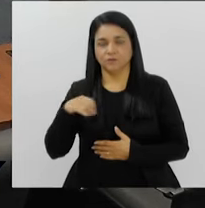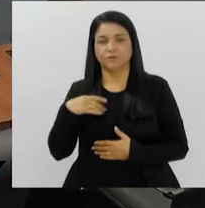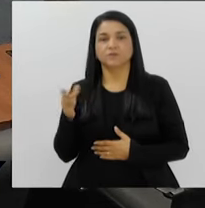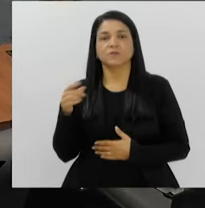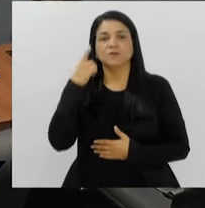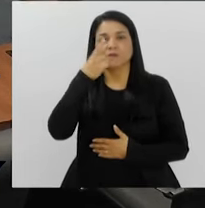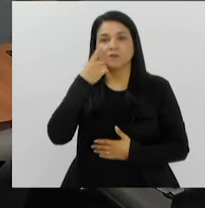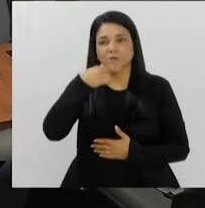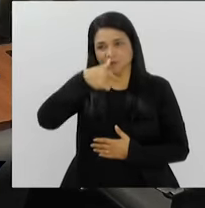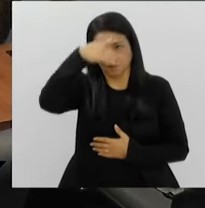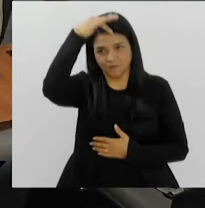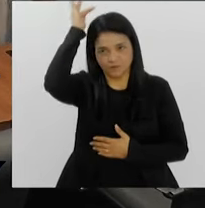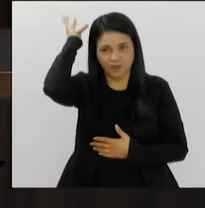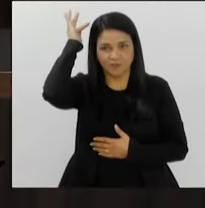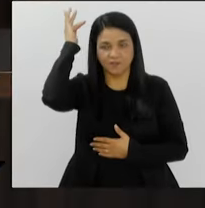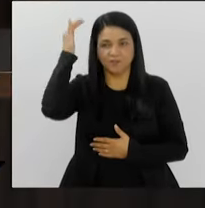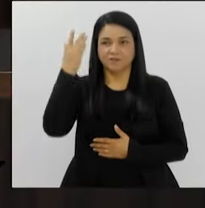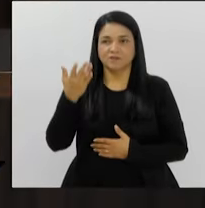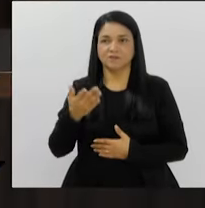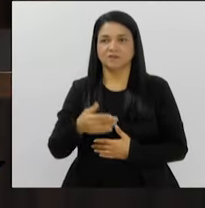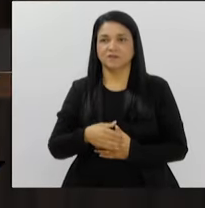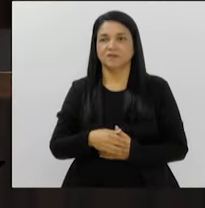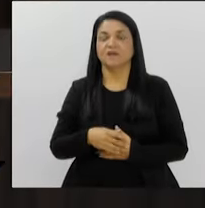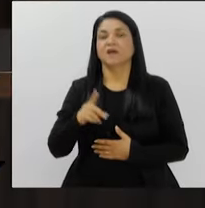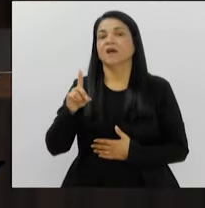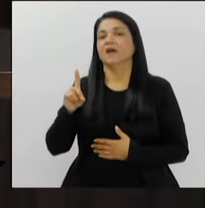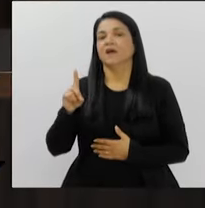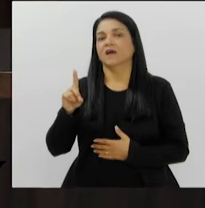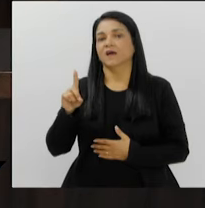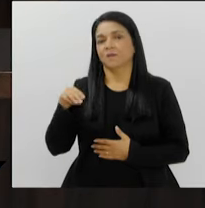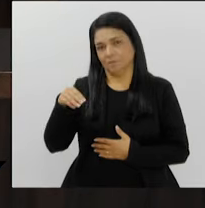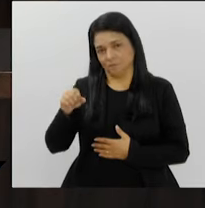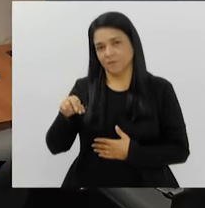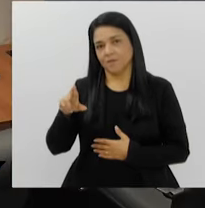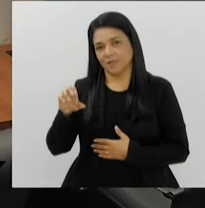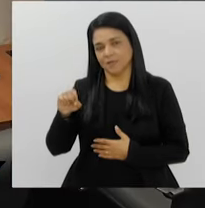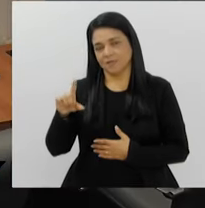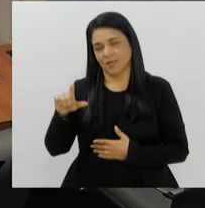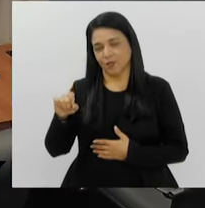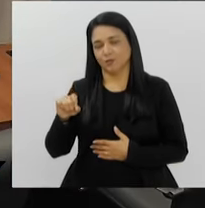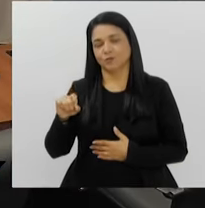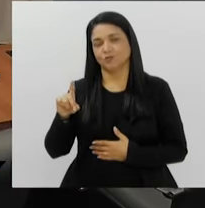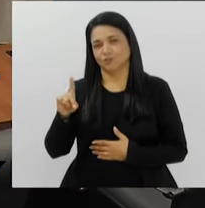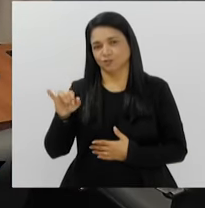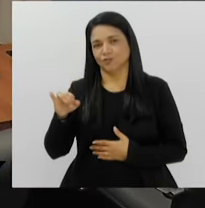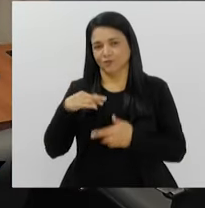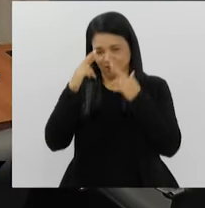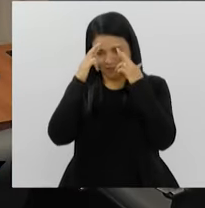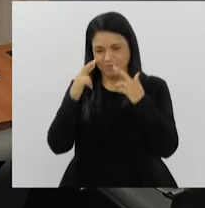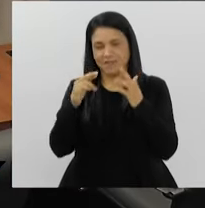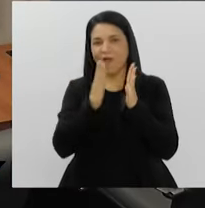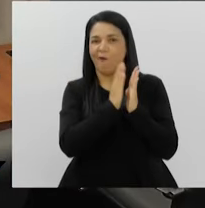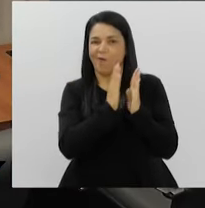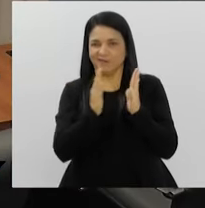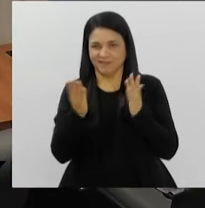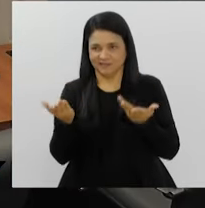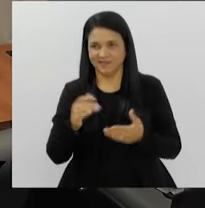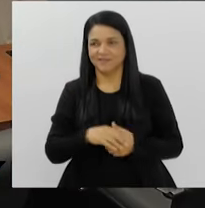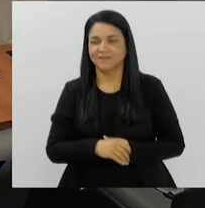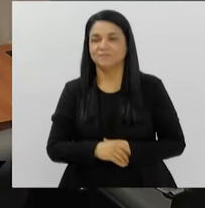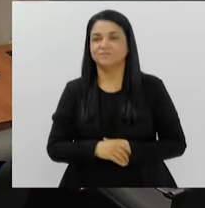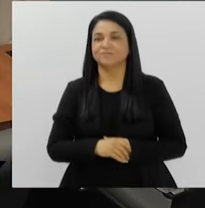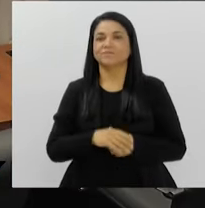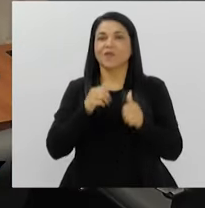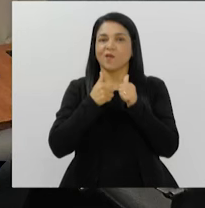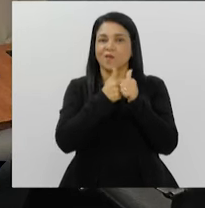Deputado Fred Pacheco, designado. Dino está aqui. Vamos respeitar a ordem por enquanto, sem designação. Acompanhe a